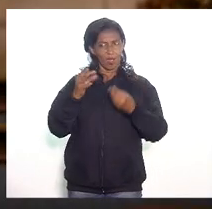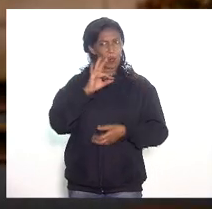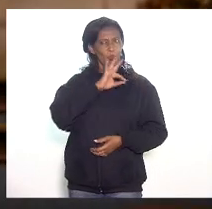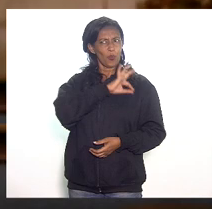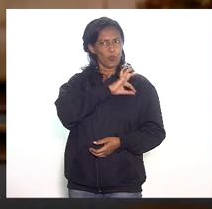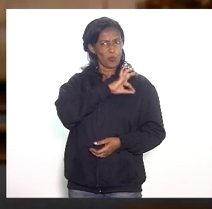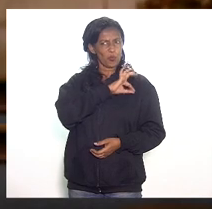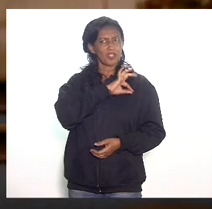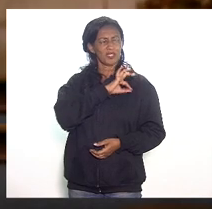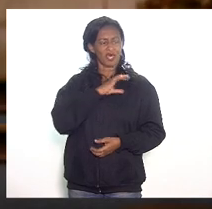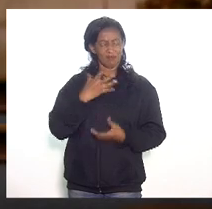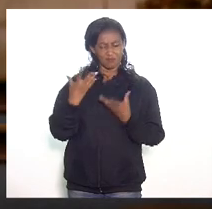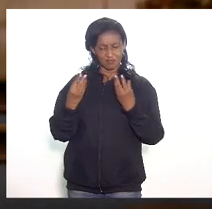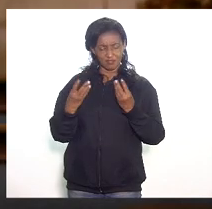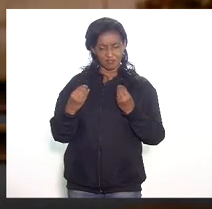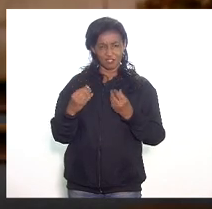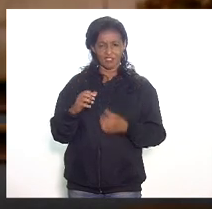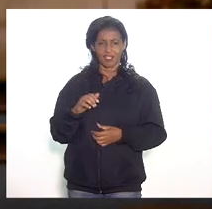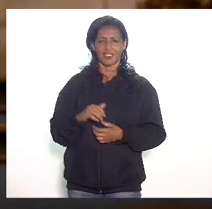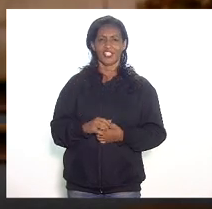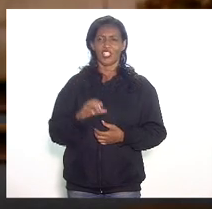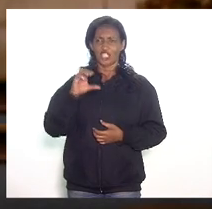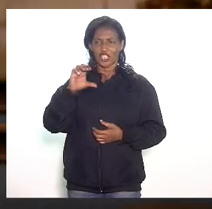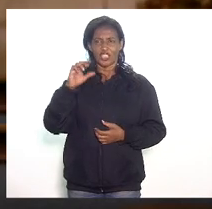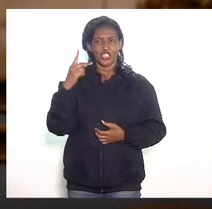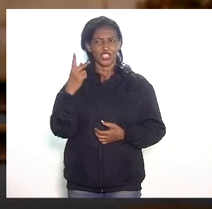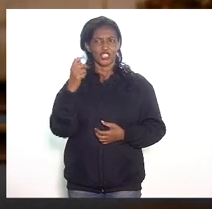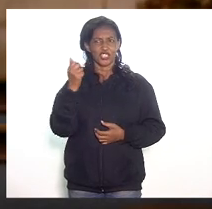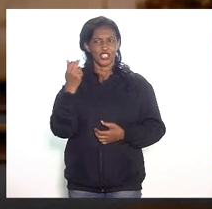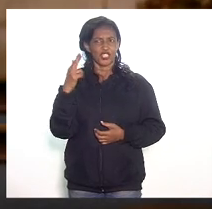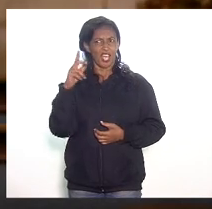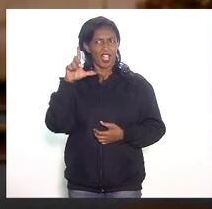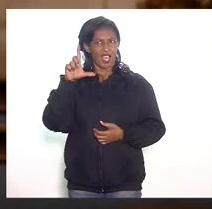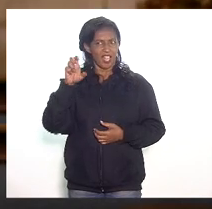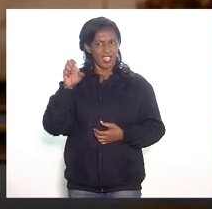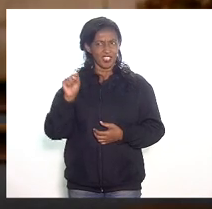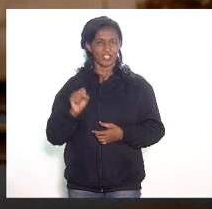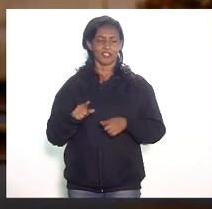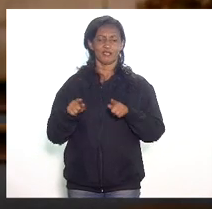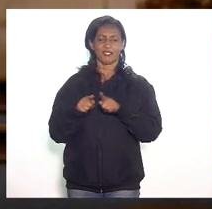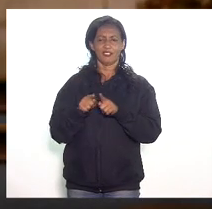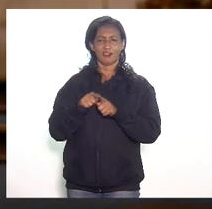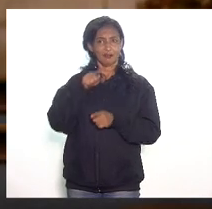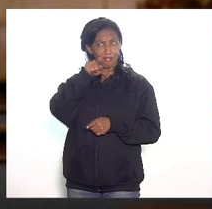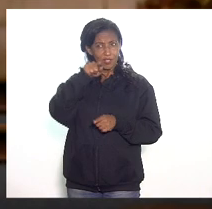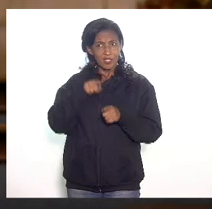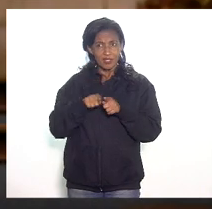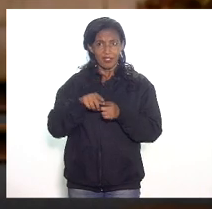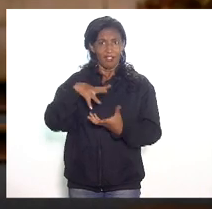Batista, mas tem... Quem tem alma também. Verdade, verdade, desculpa. Vossa Excelência também tem alma.